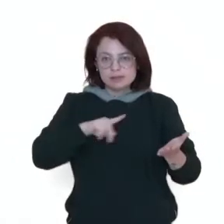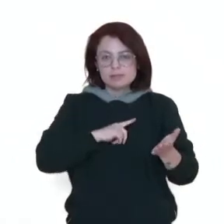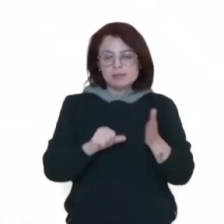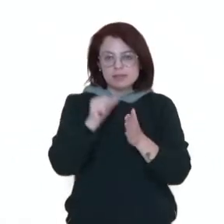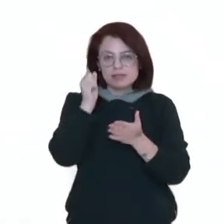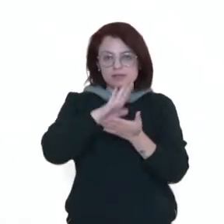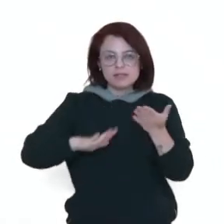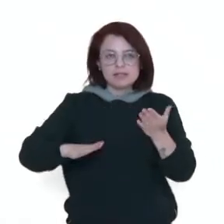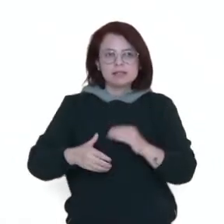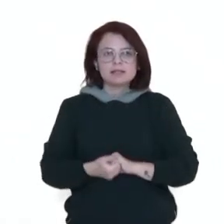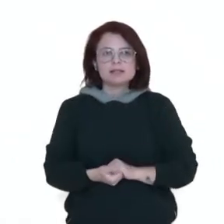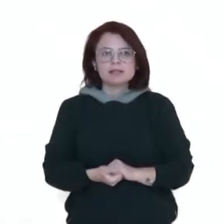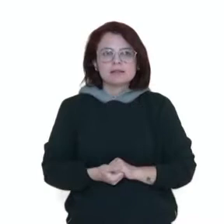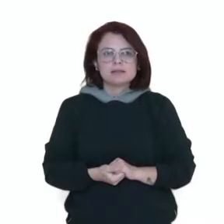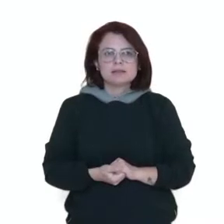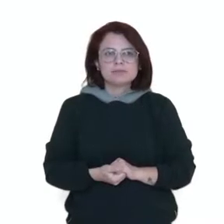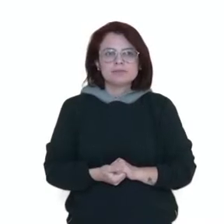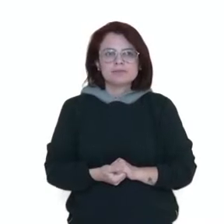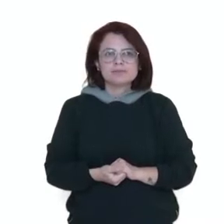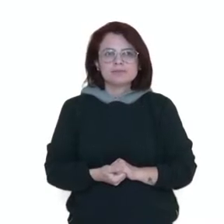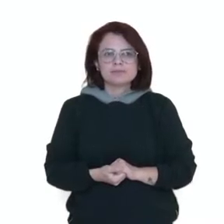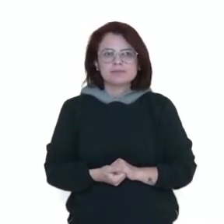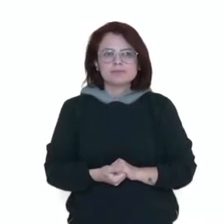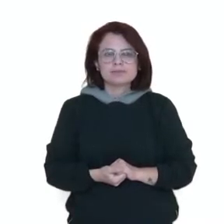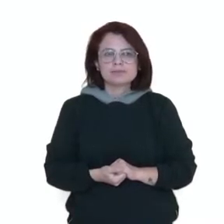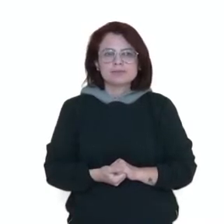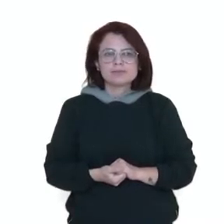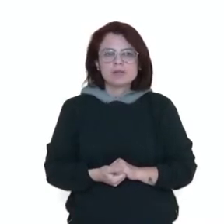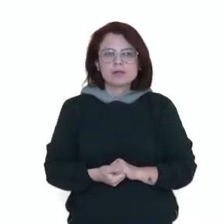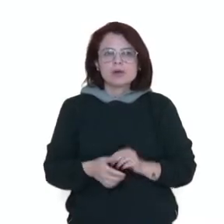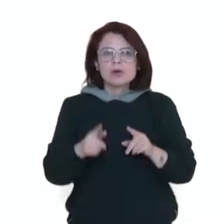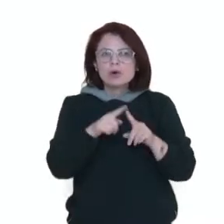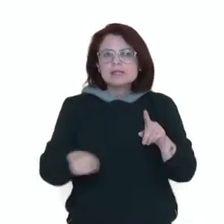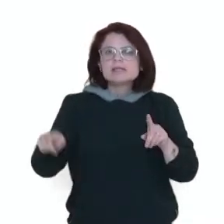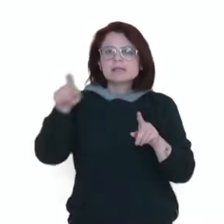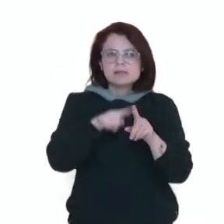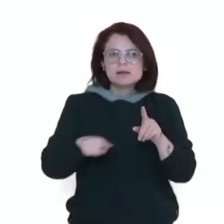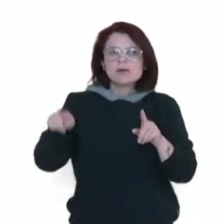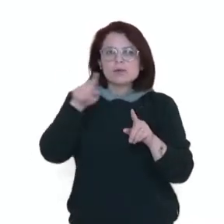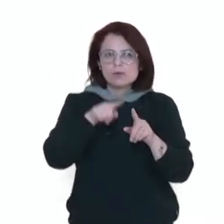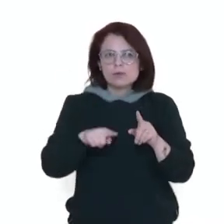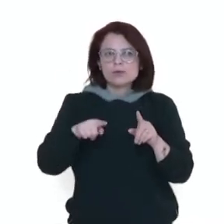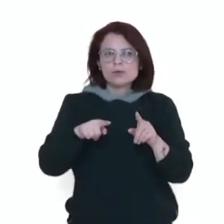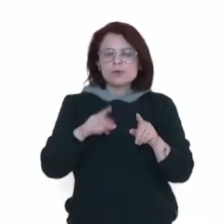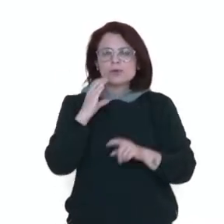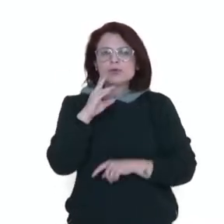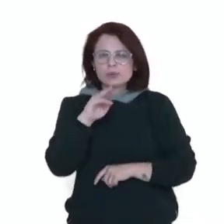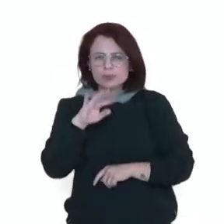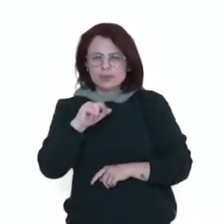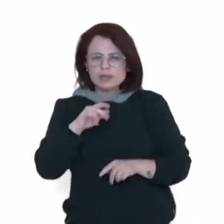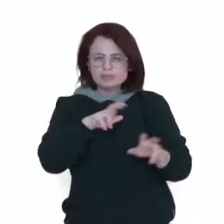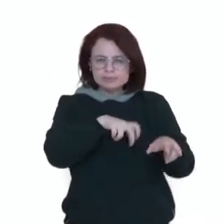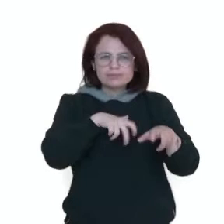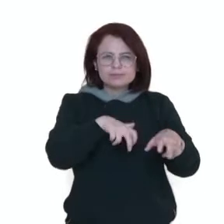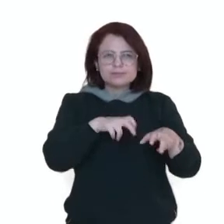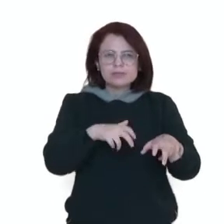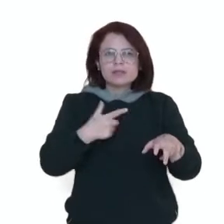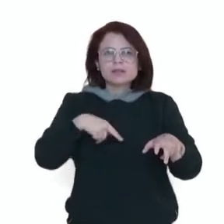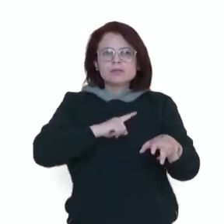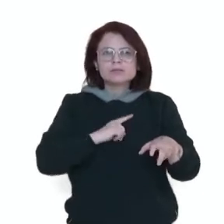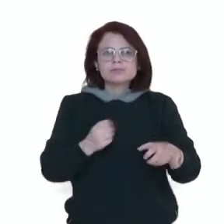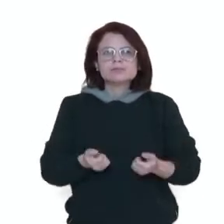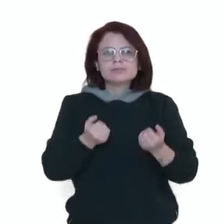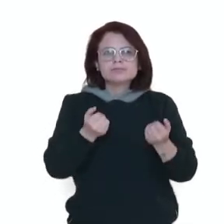então. Rotação de culturas é uma técnica agrícola de conservação que visa diminuir a exaustão do solo. Consiste em